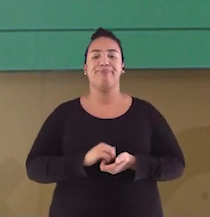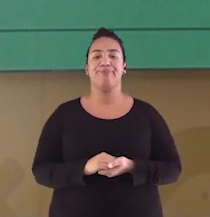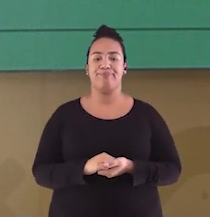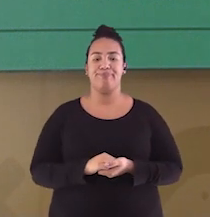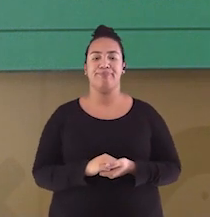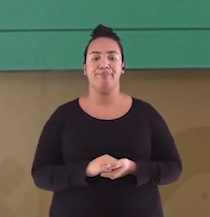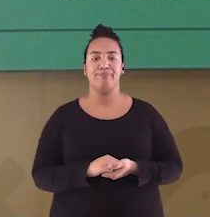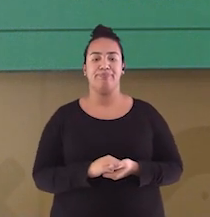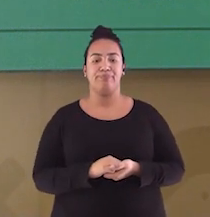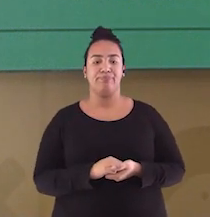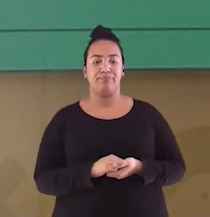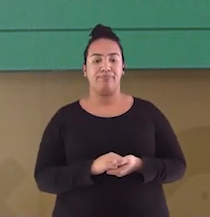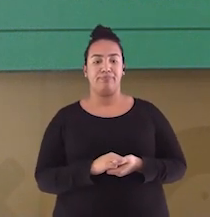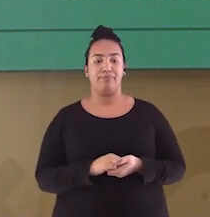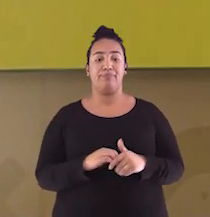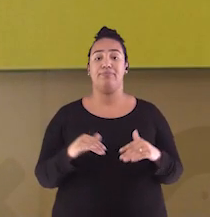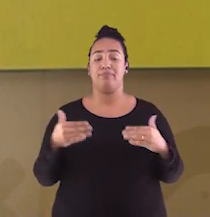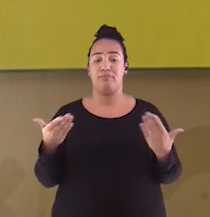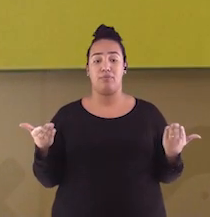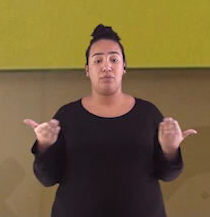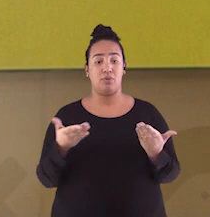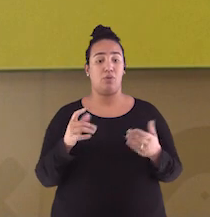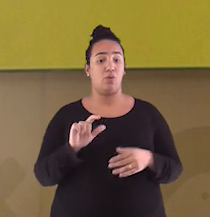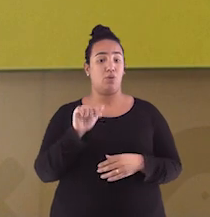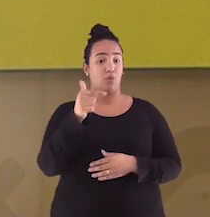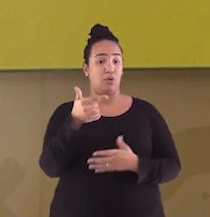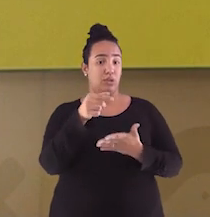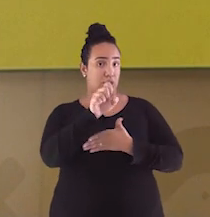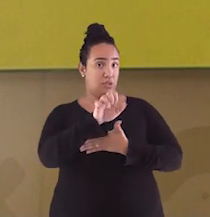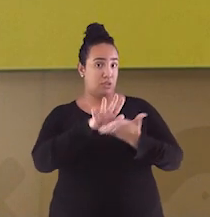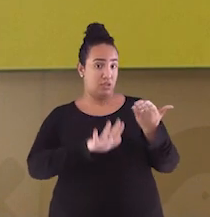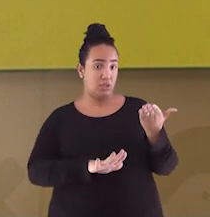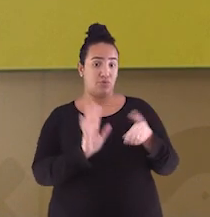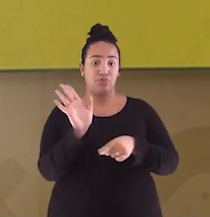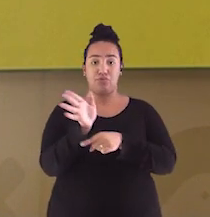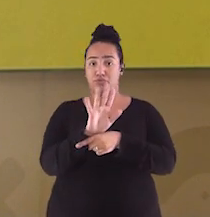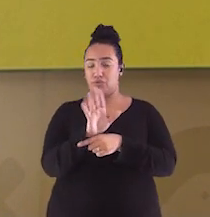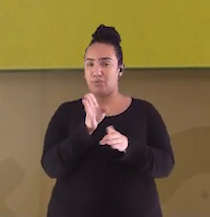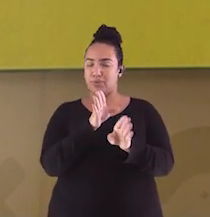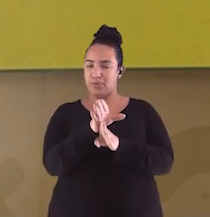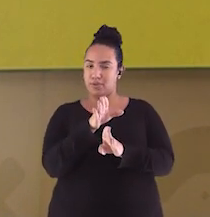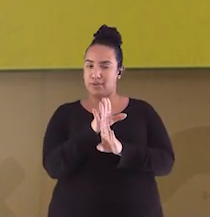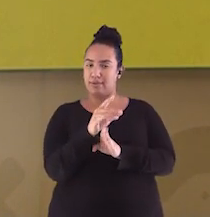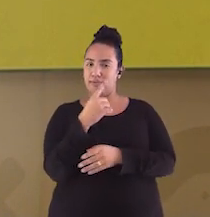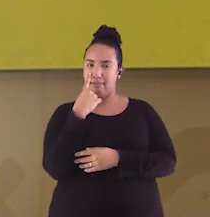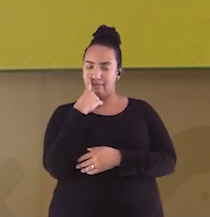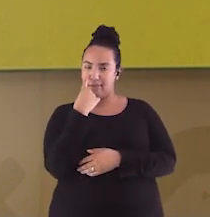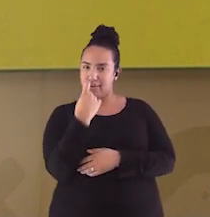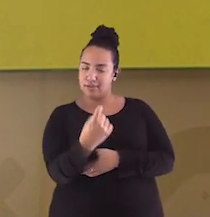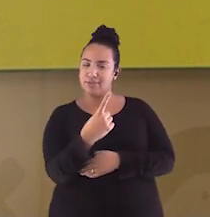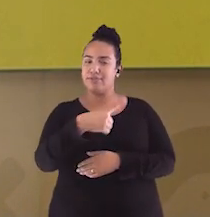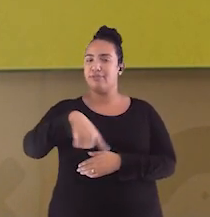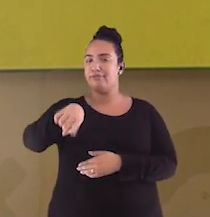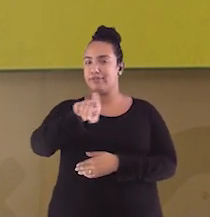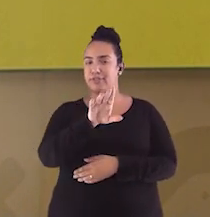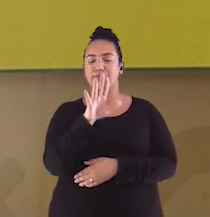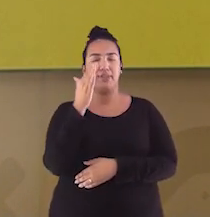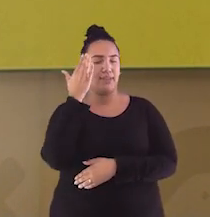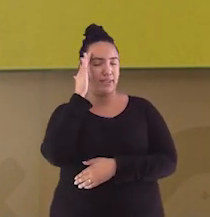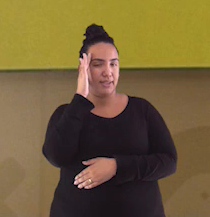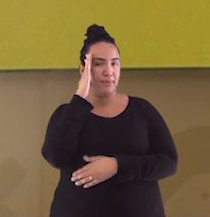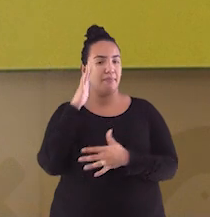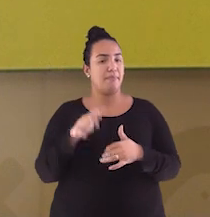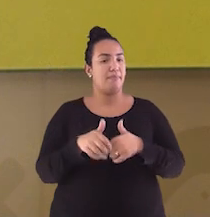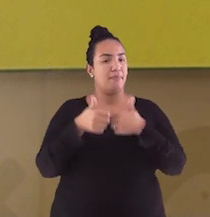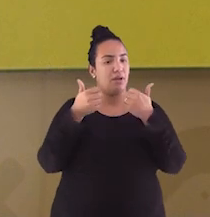habitantes. Essa próxima atividade é a indicação de um filme muito interessante, que vai te ajudar a compreender